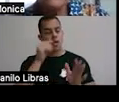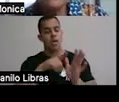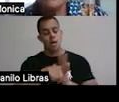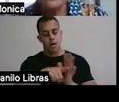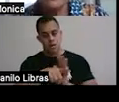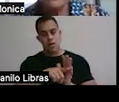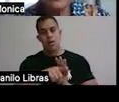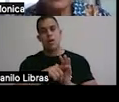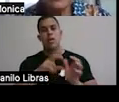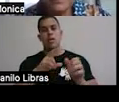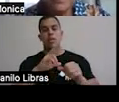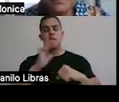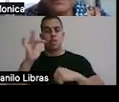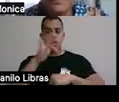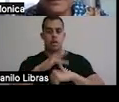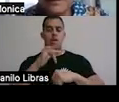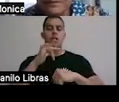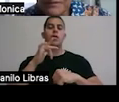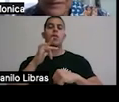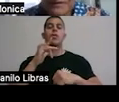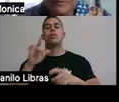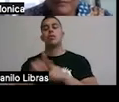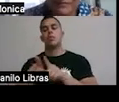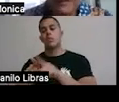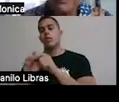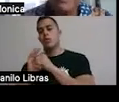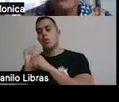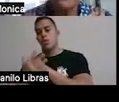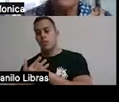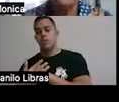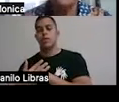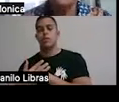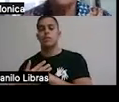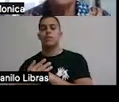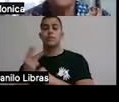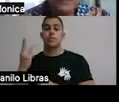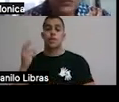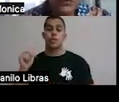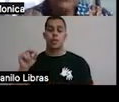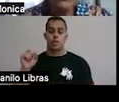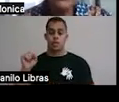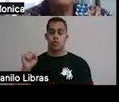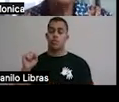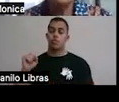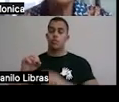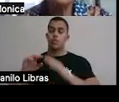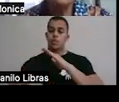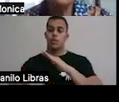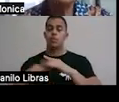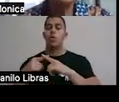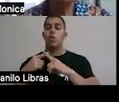diagnóstico para dengue em menos de 3 anos. Que os alunos têm um